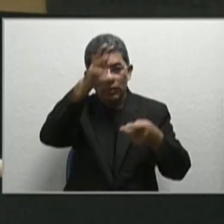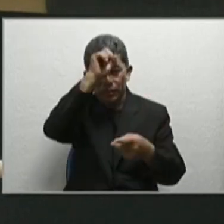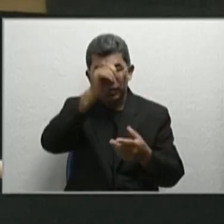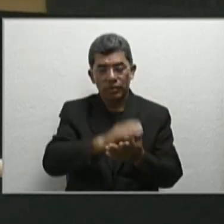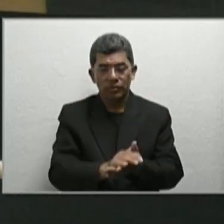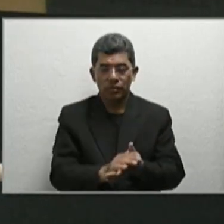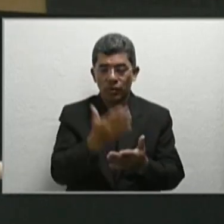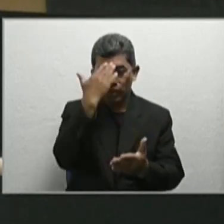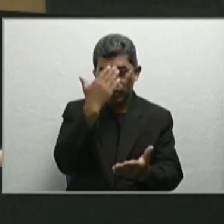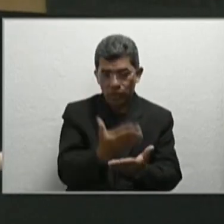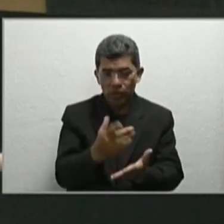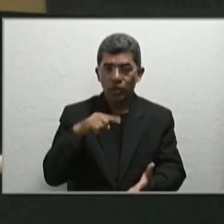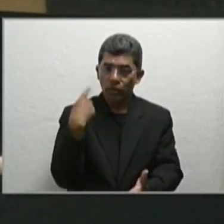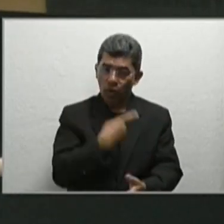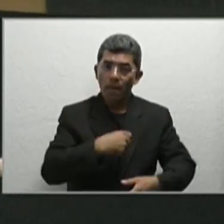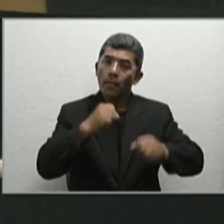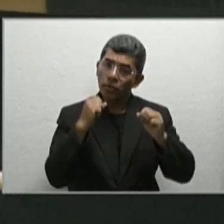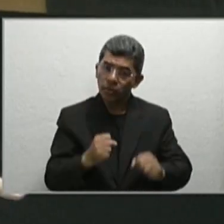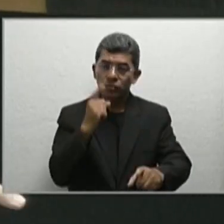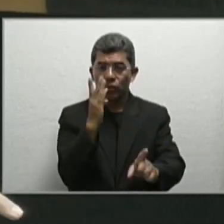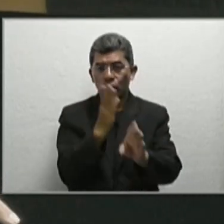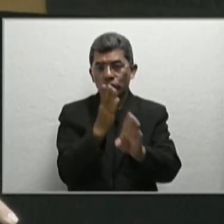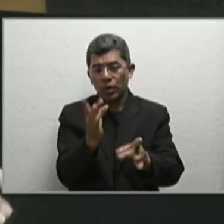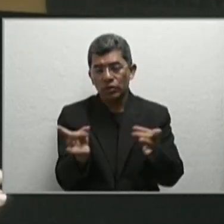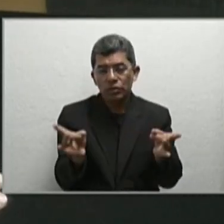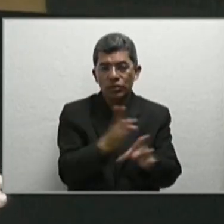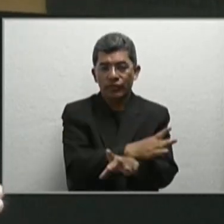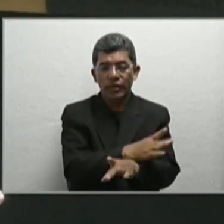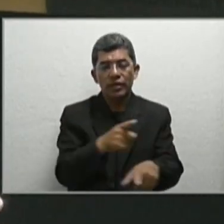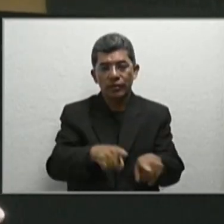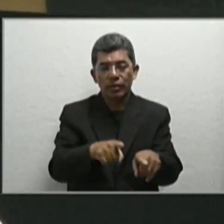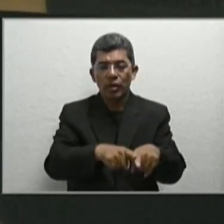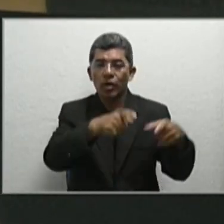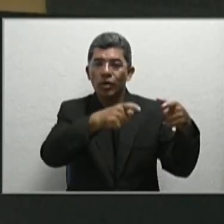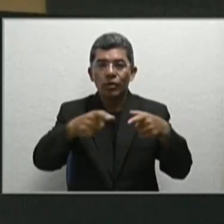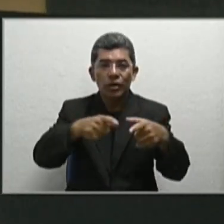acredito que nós poderemos encontrar a solução em lugares que já tiveram êxito.